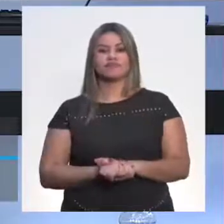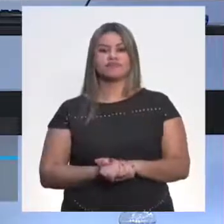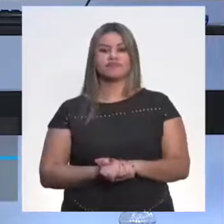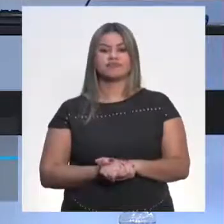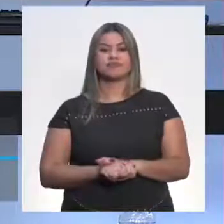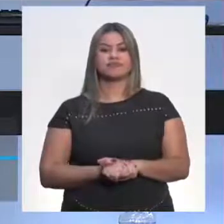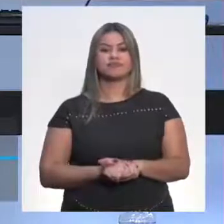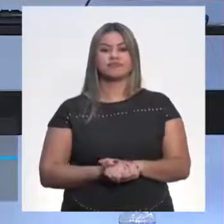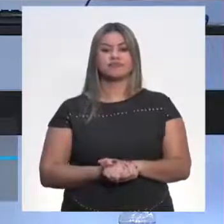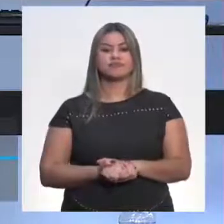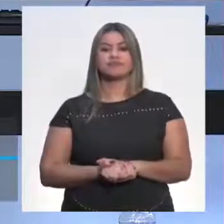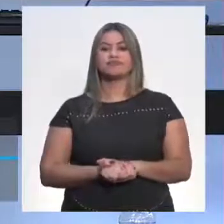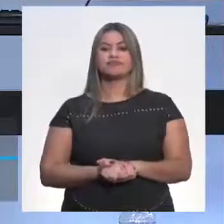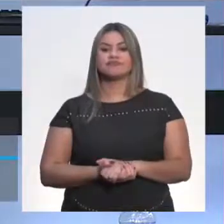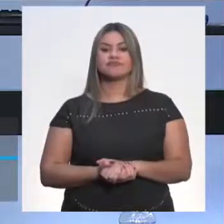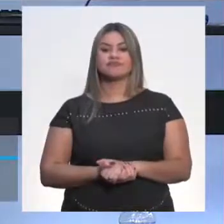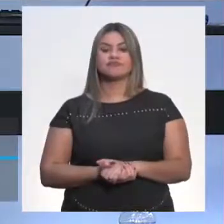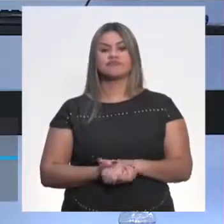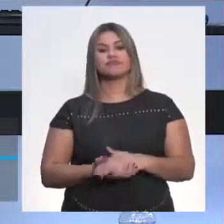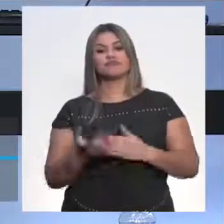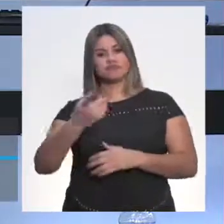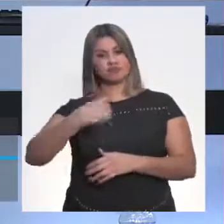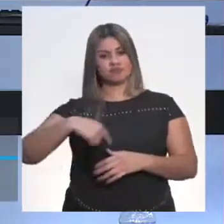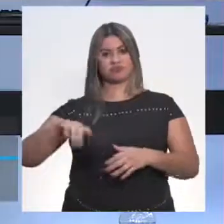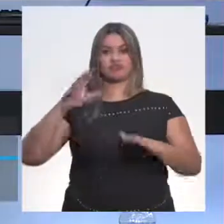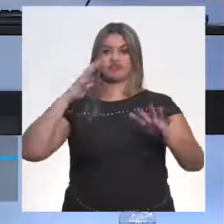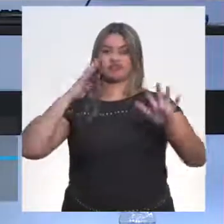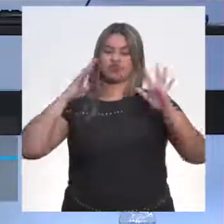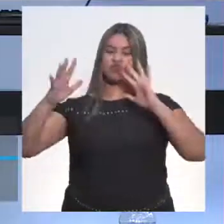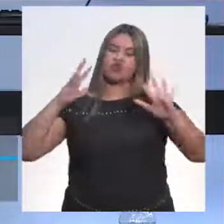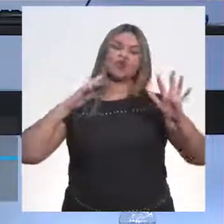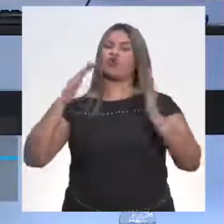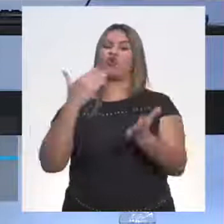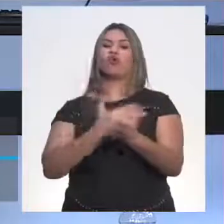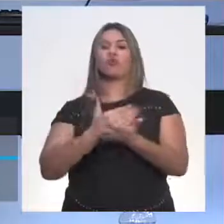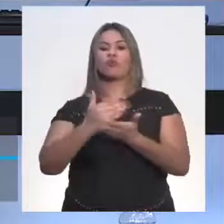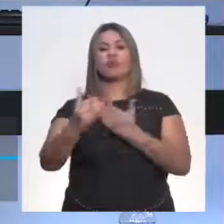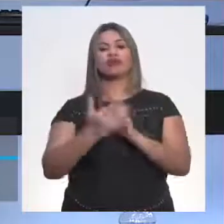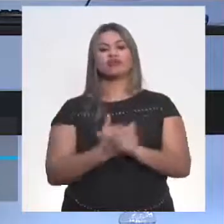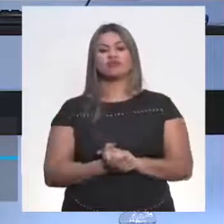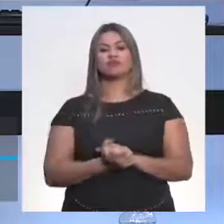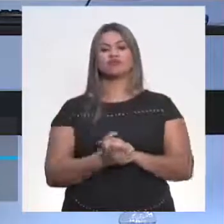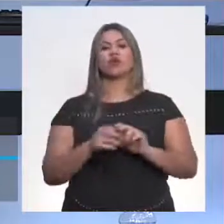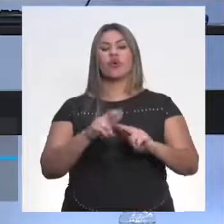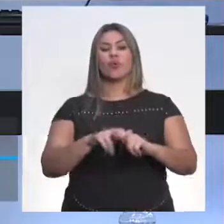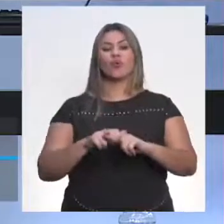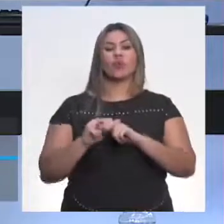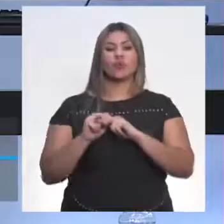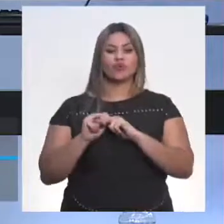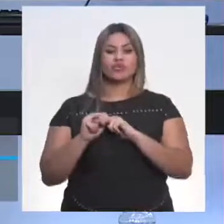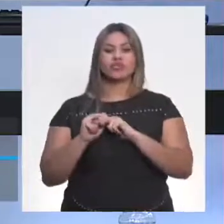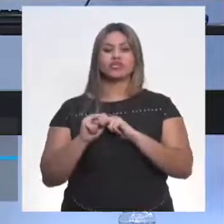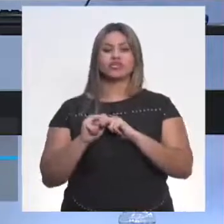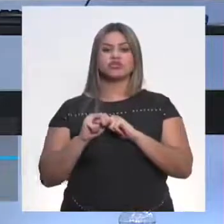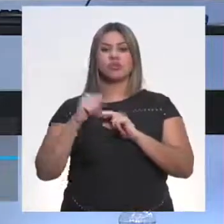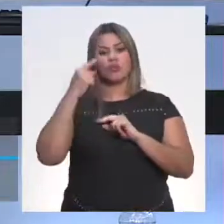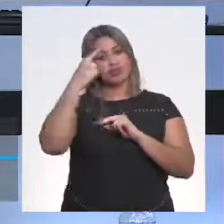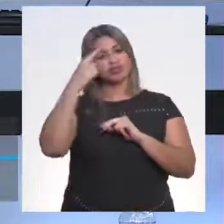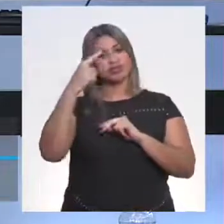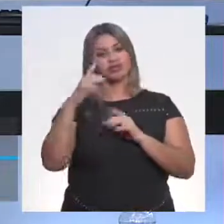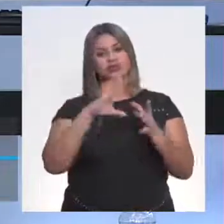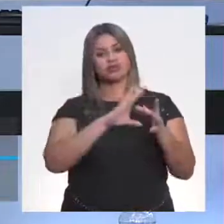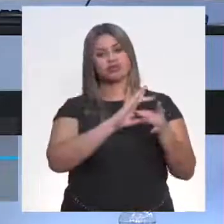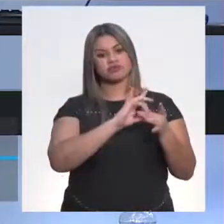então estamos começando a refletir sobre essas questões e por isso que é dentro do